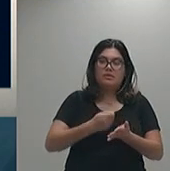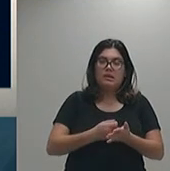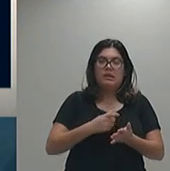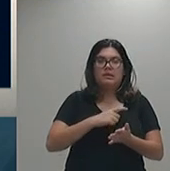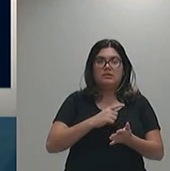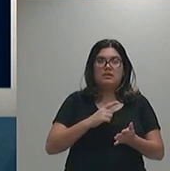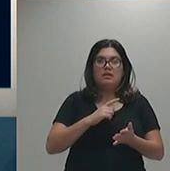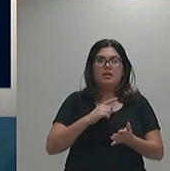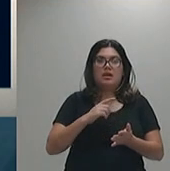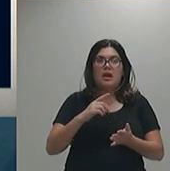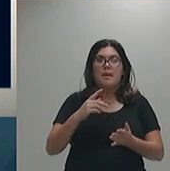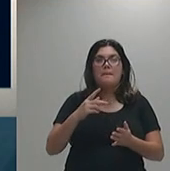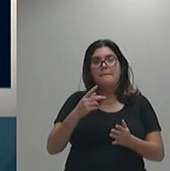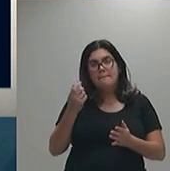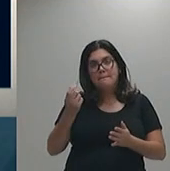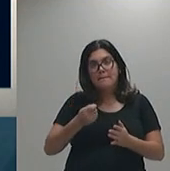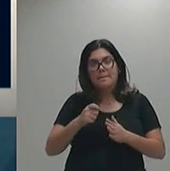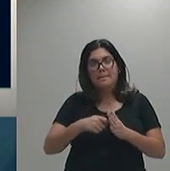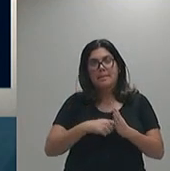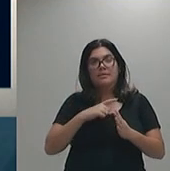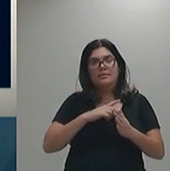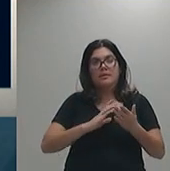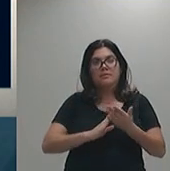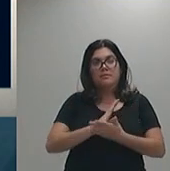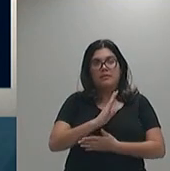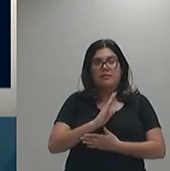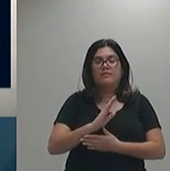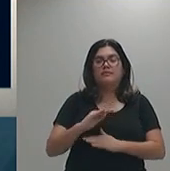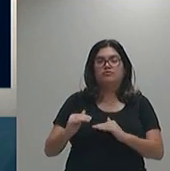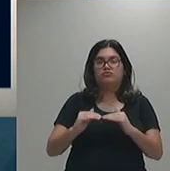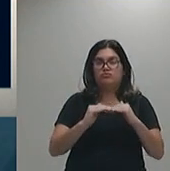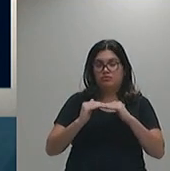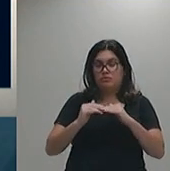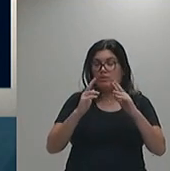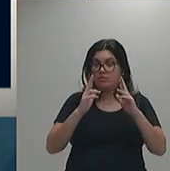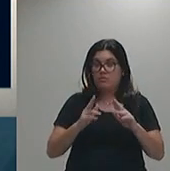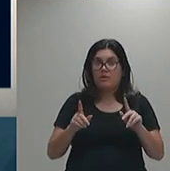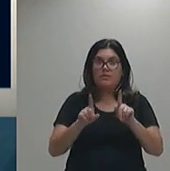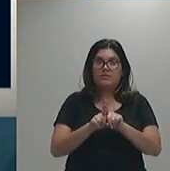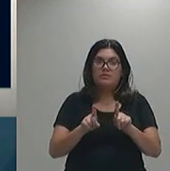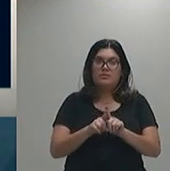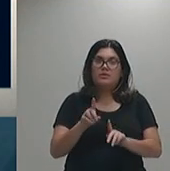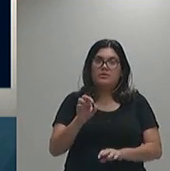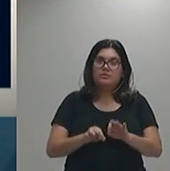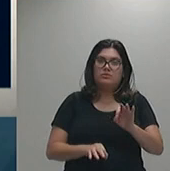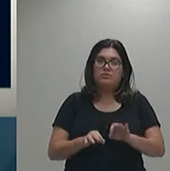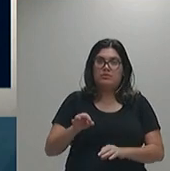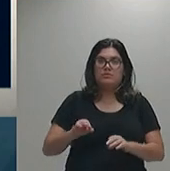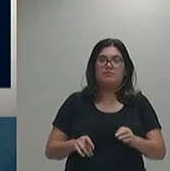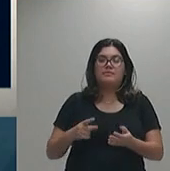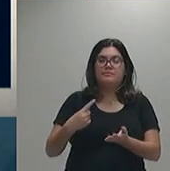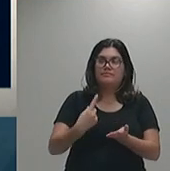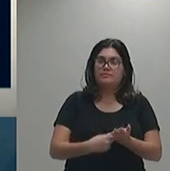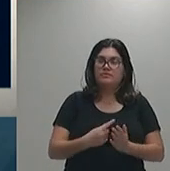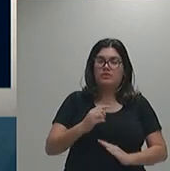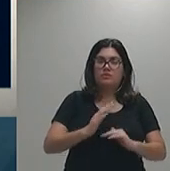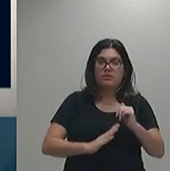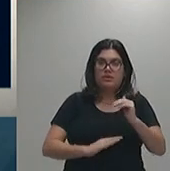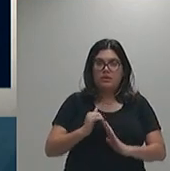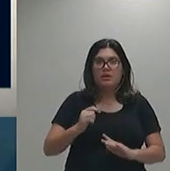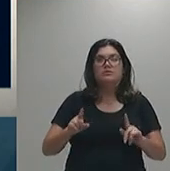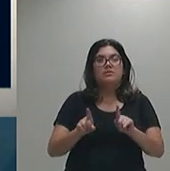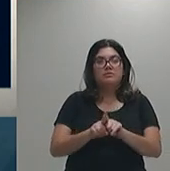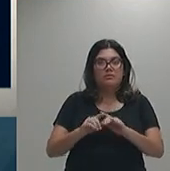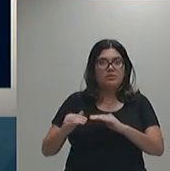essa peça foi aprovada por unanimidade do mesmo modo como no julgamento dos casos concretos também por unanimidade a